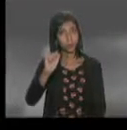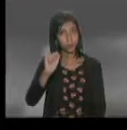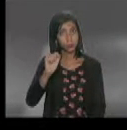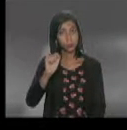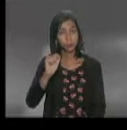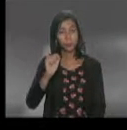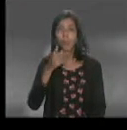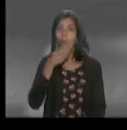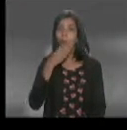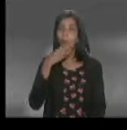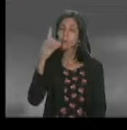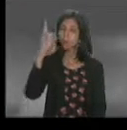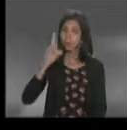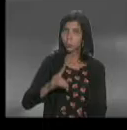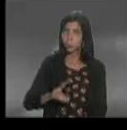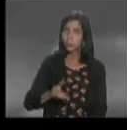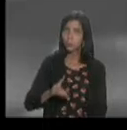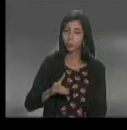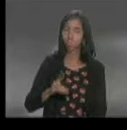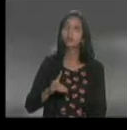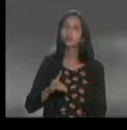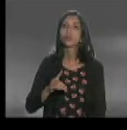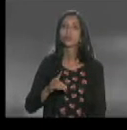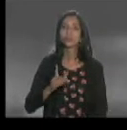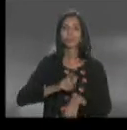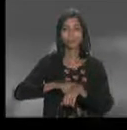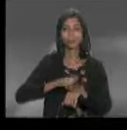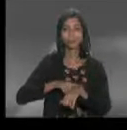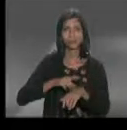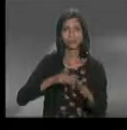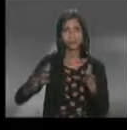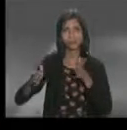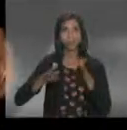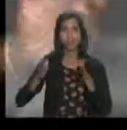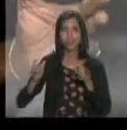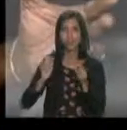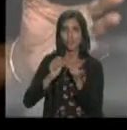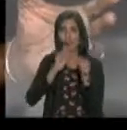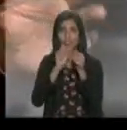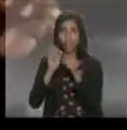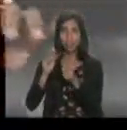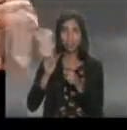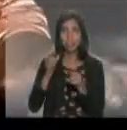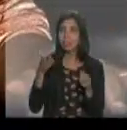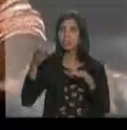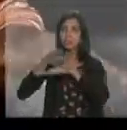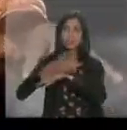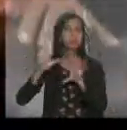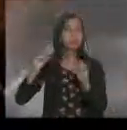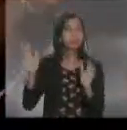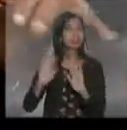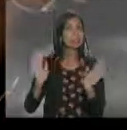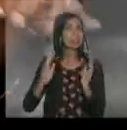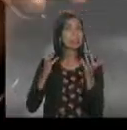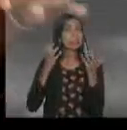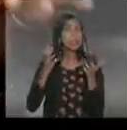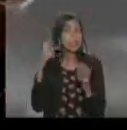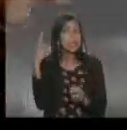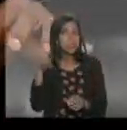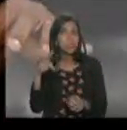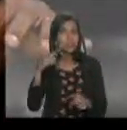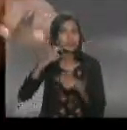Hans Donner tinha, durante a confecção da minha obra, que ele não interferiu em nada. Ele falou assim, eu quero uma obra